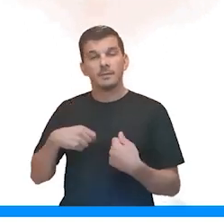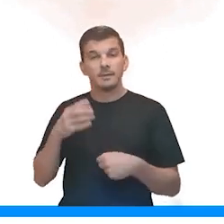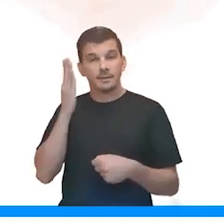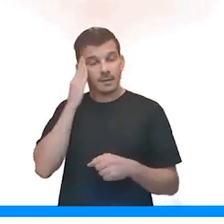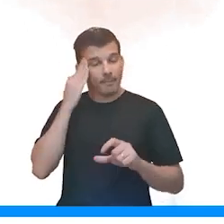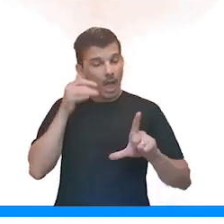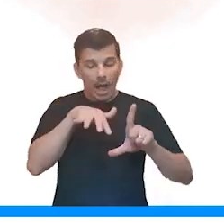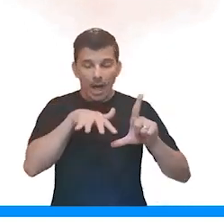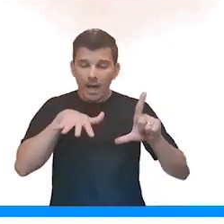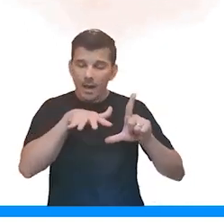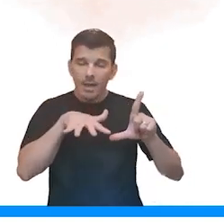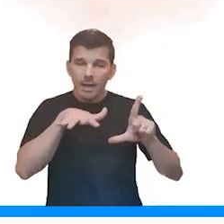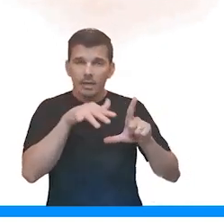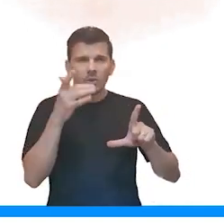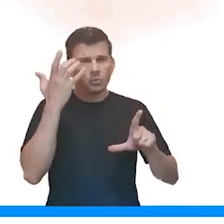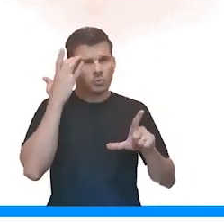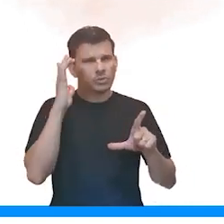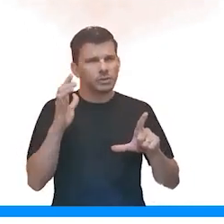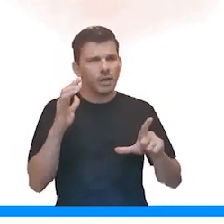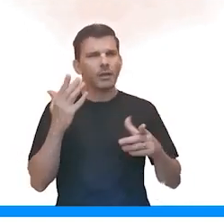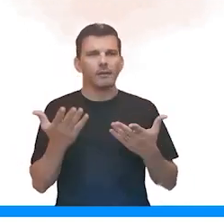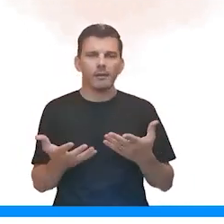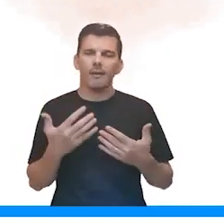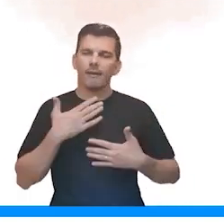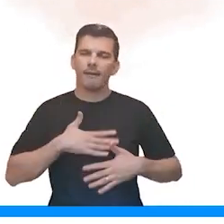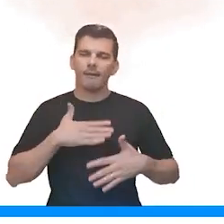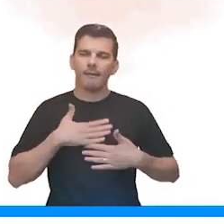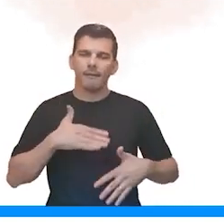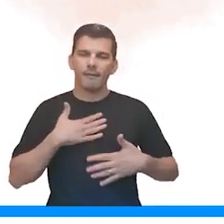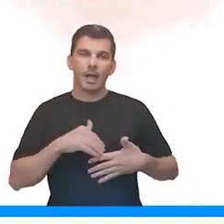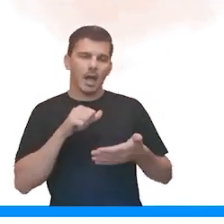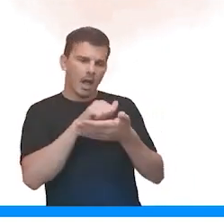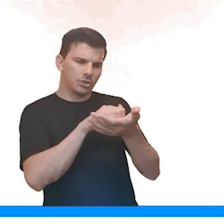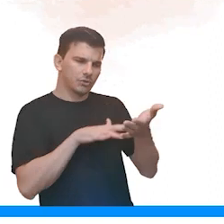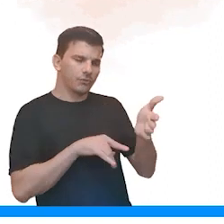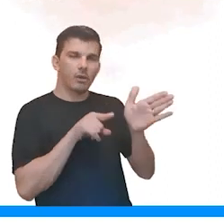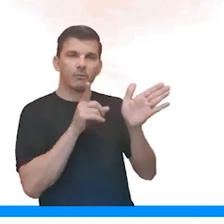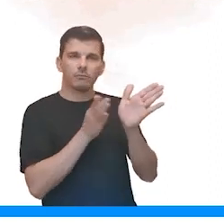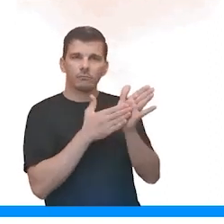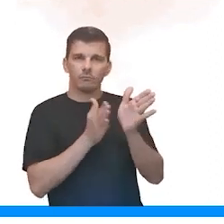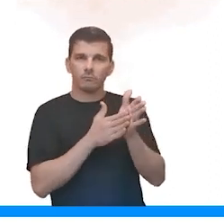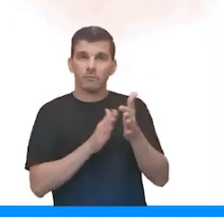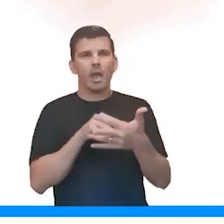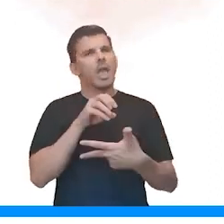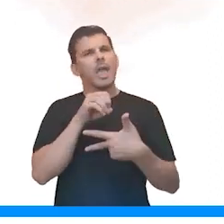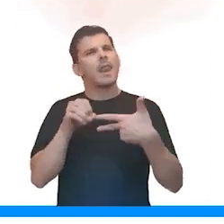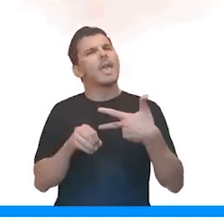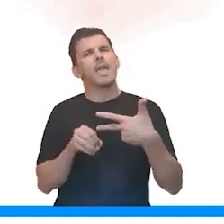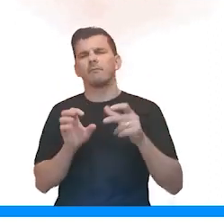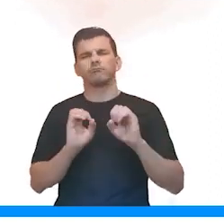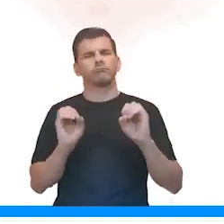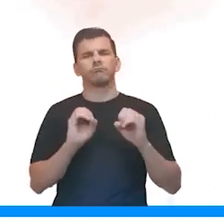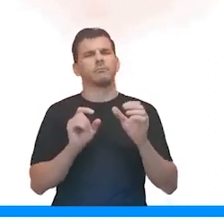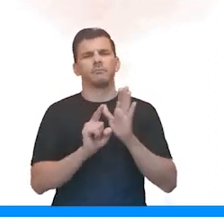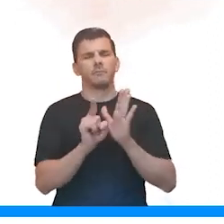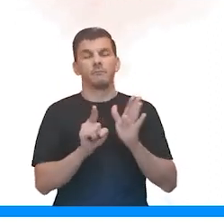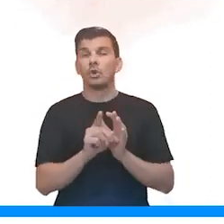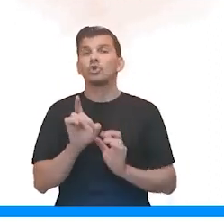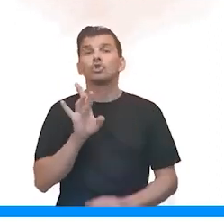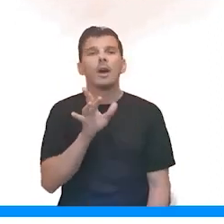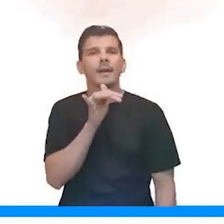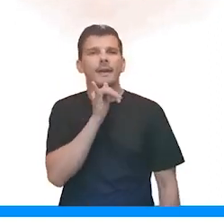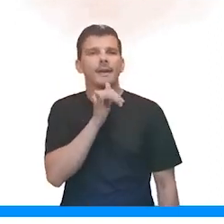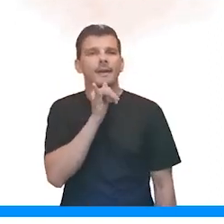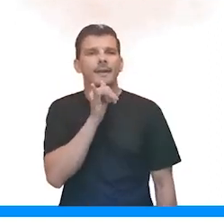Como eu calcularia o trabalho? Eu teria que achar essa área. Professor, mas eu não sei achar essa área. Fiquem tranquilos, isso você não vai calcular no Enem, esse tipo de